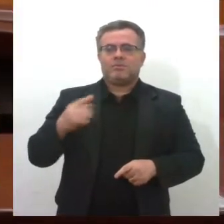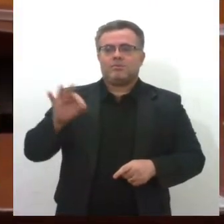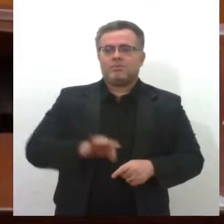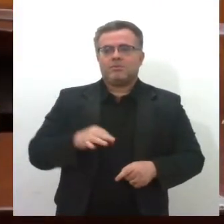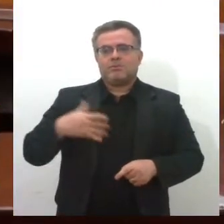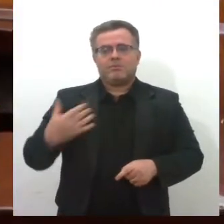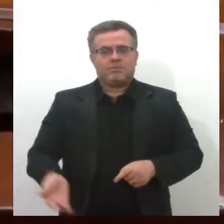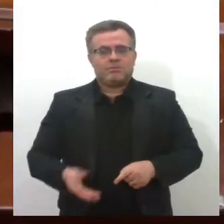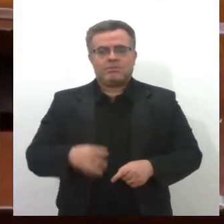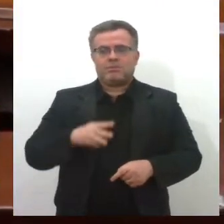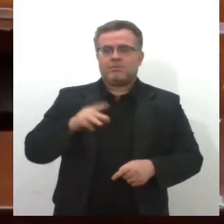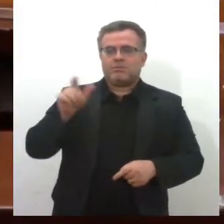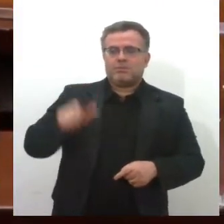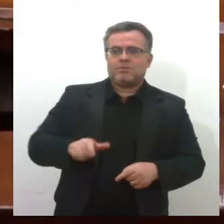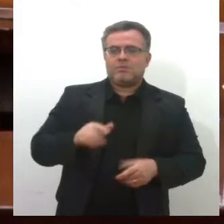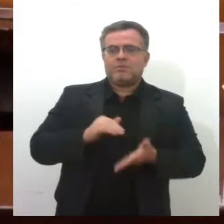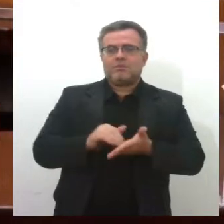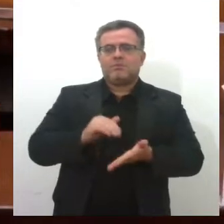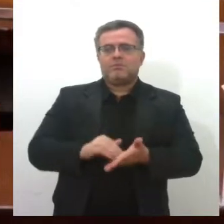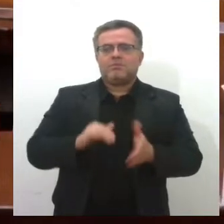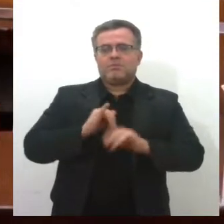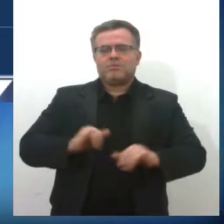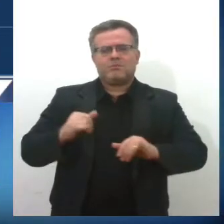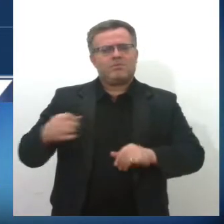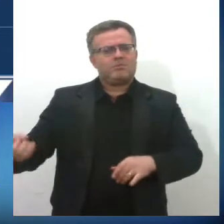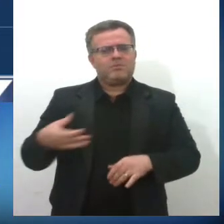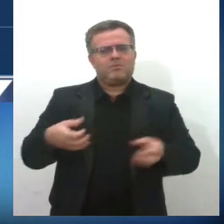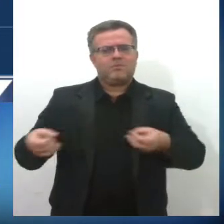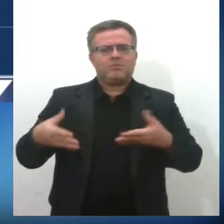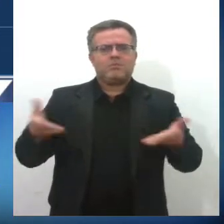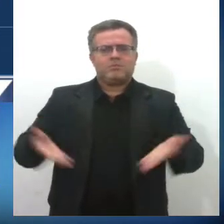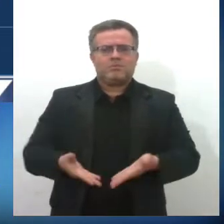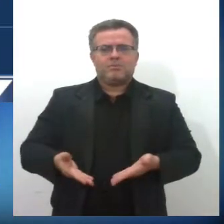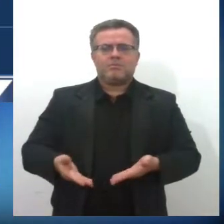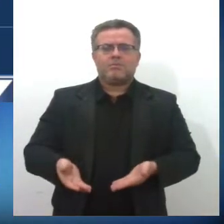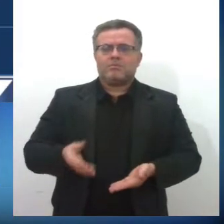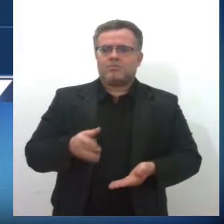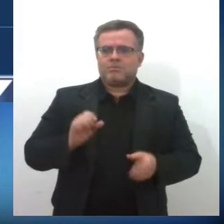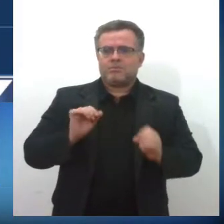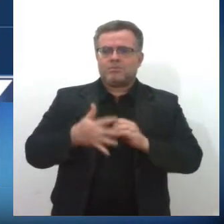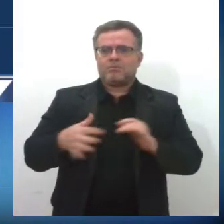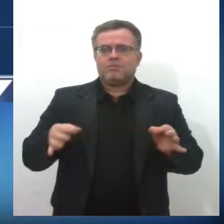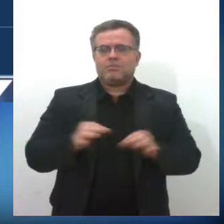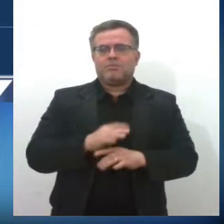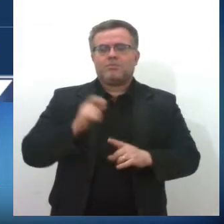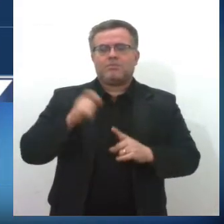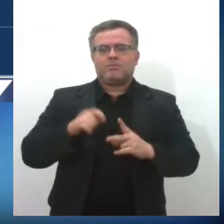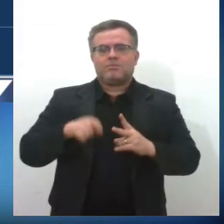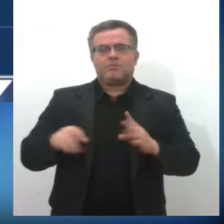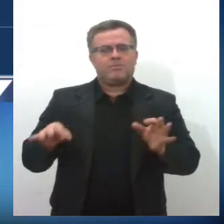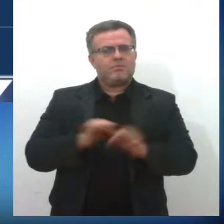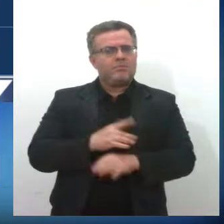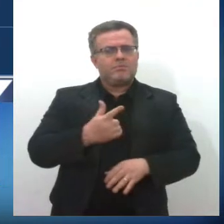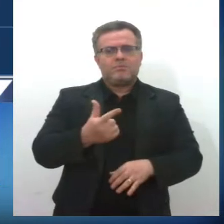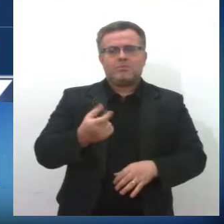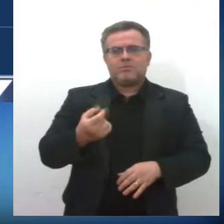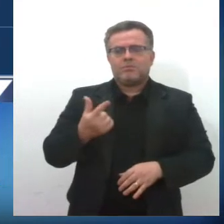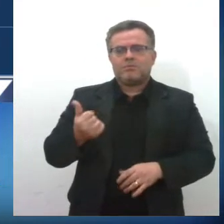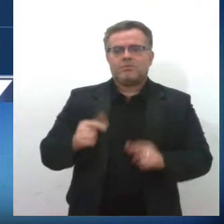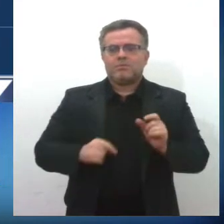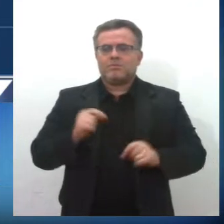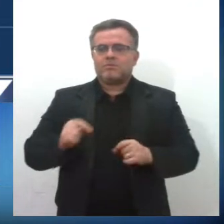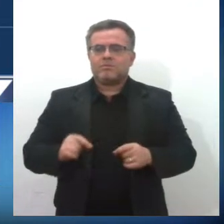Mércia Feitosa também trouxe dados atualizados da Covid-19. Nos últimos quatro meses do ano de 2021, foram